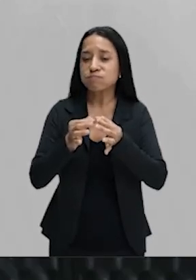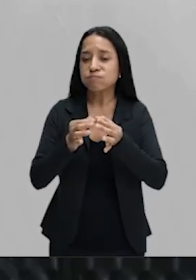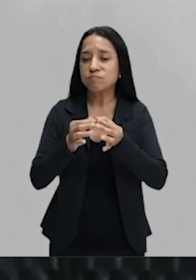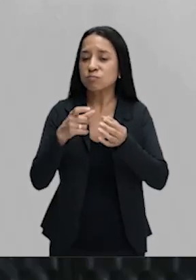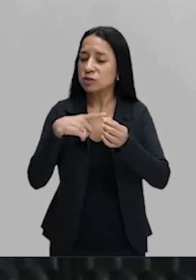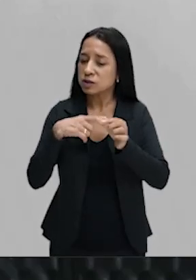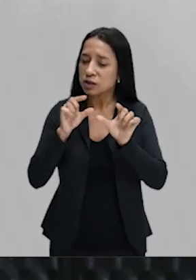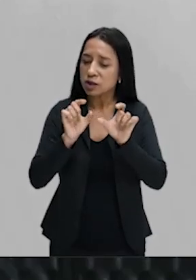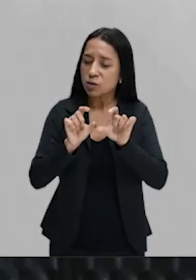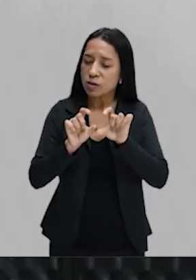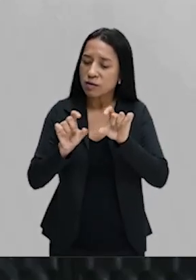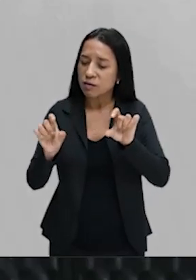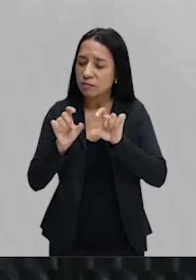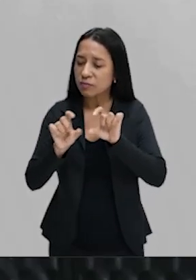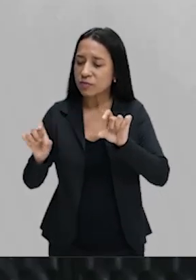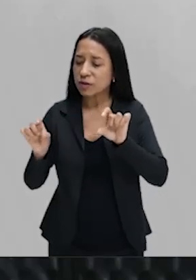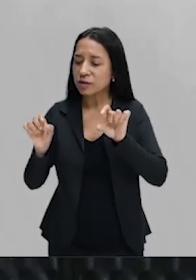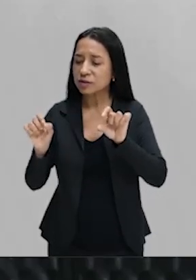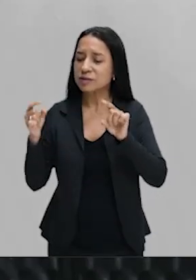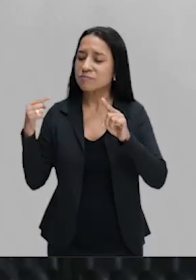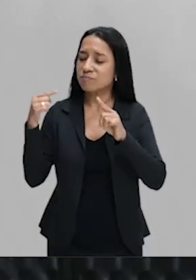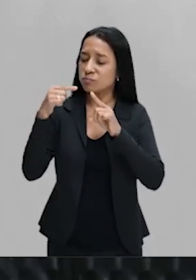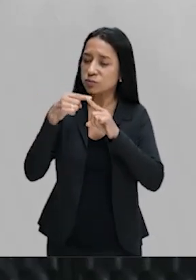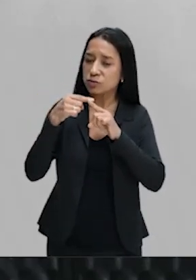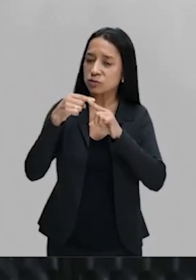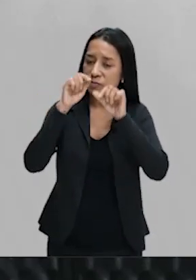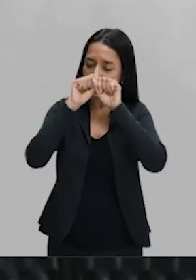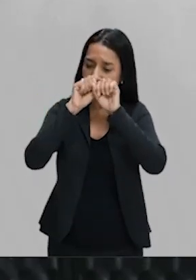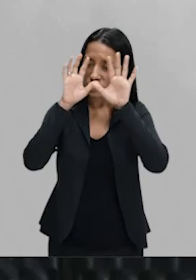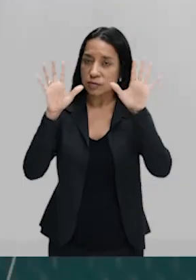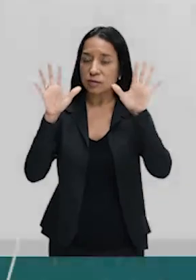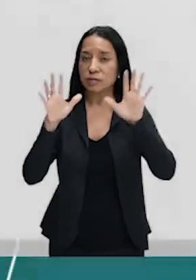frase limpa, clara e objetiva.